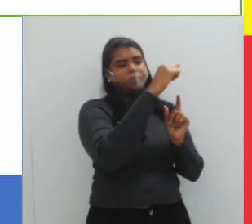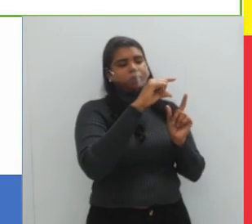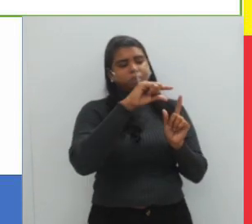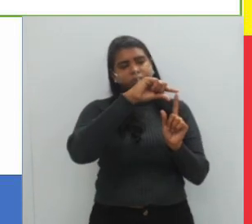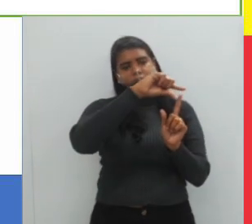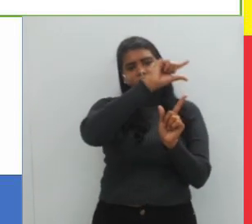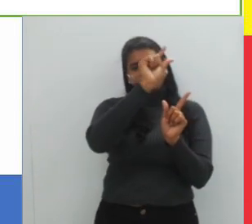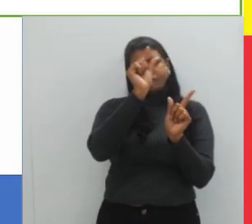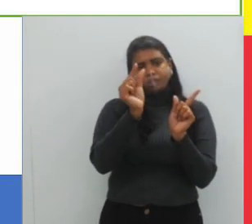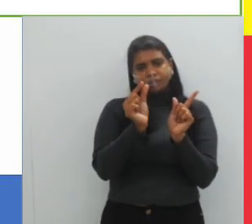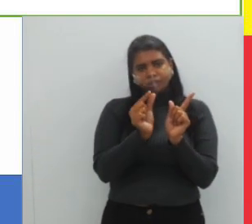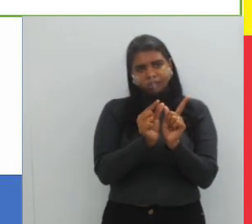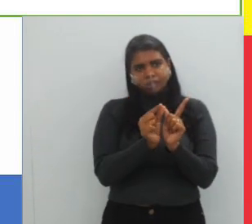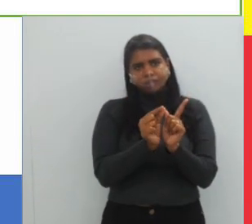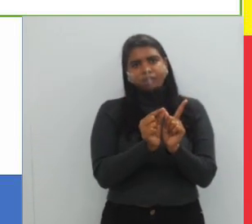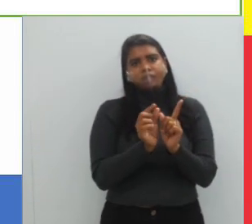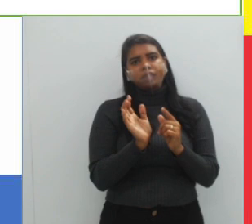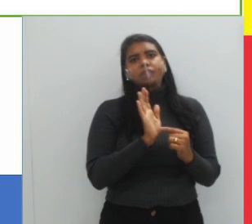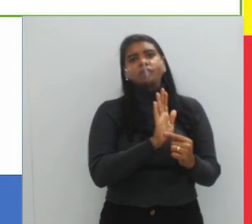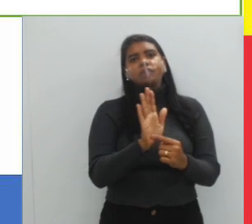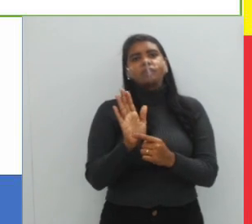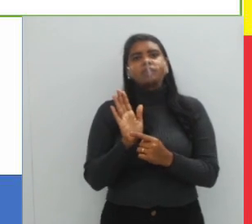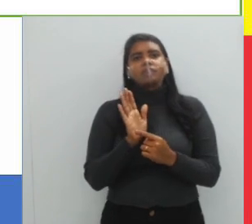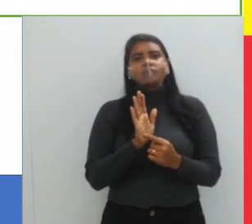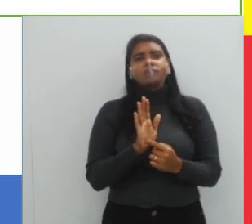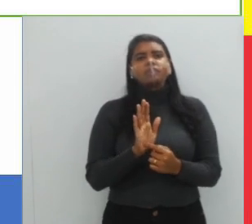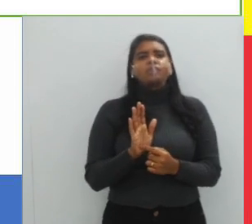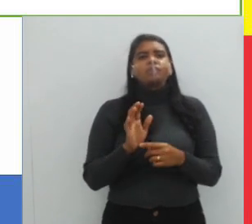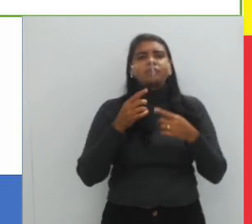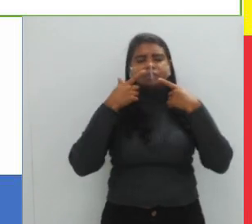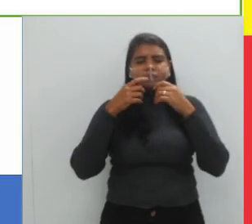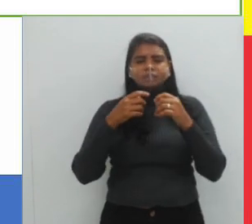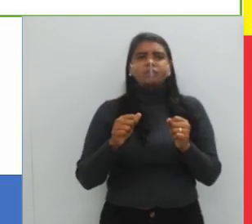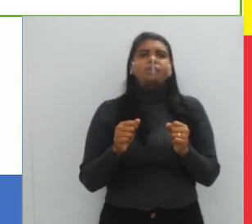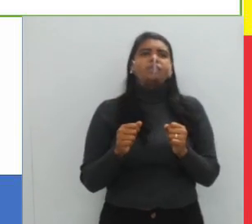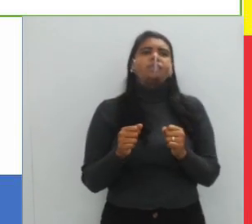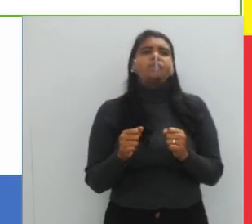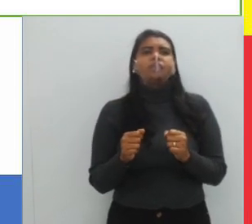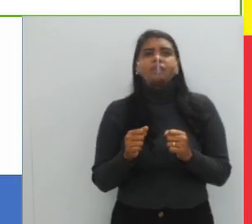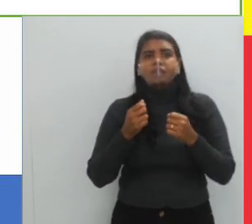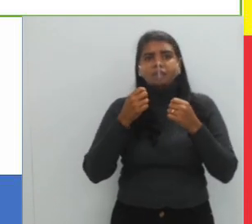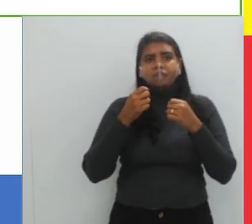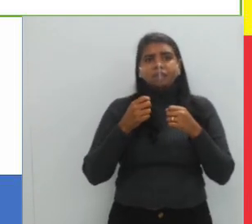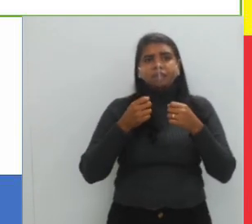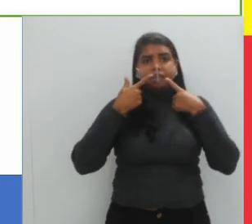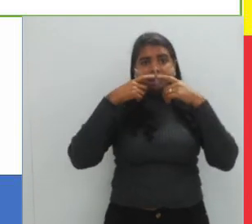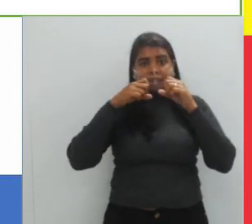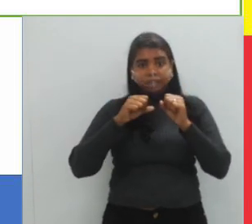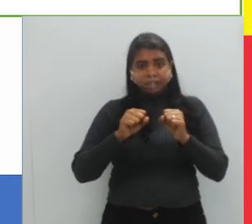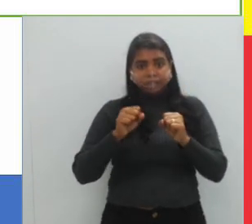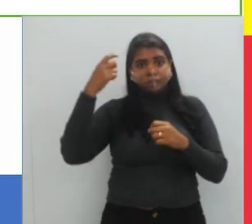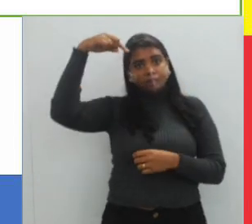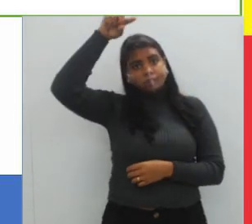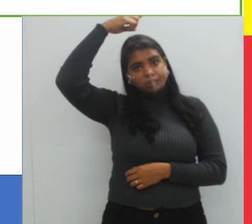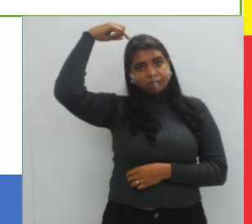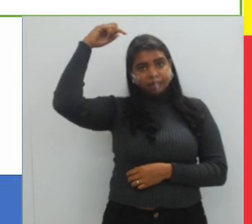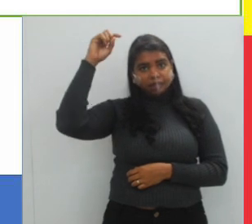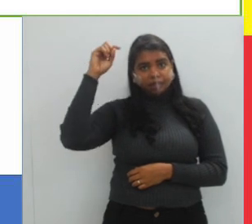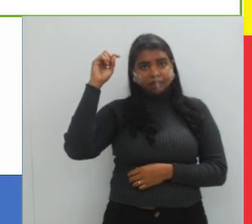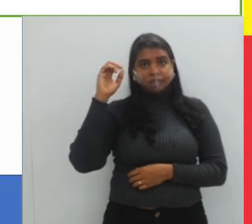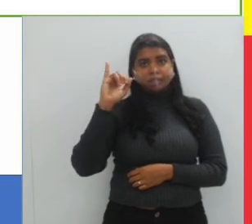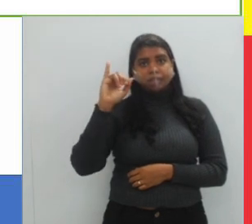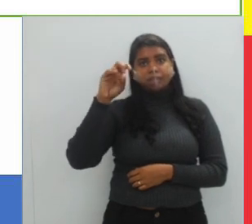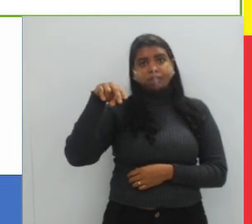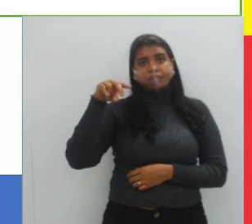Essa roda do Dharma, em sânscrito, que é a língua sagrada, certo? A língua sagrada dos hindus. Então,